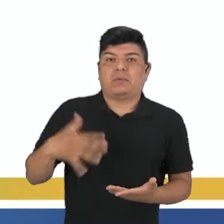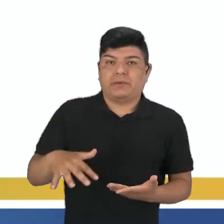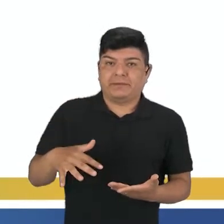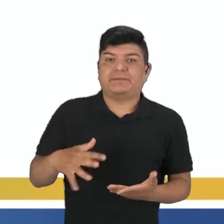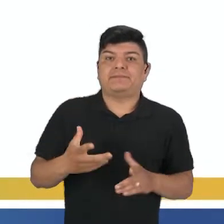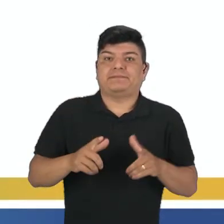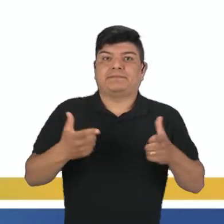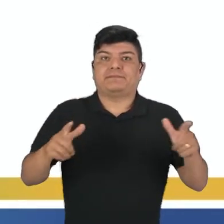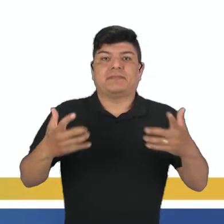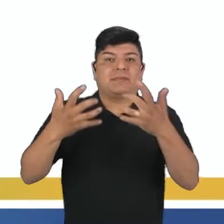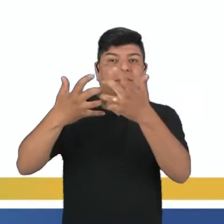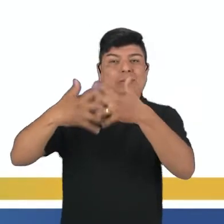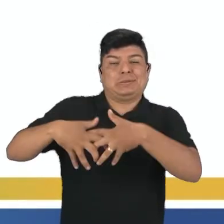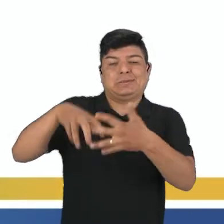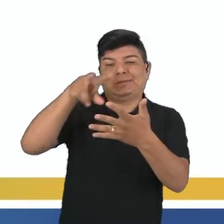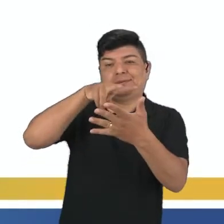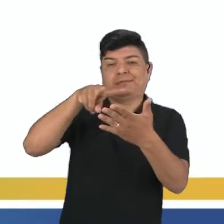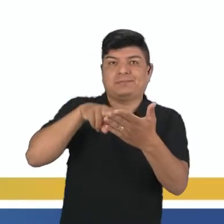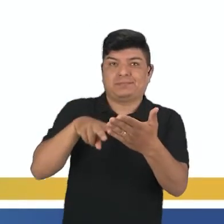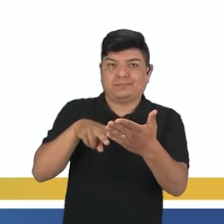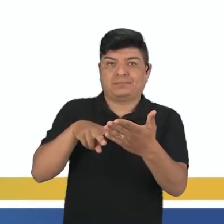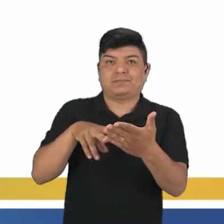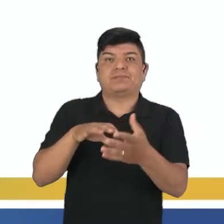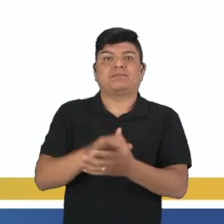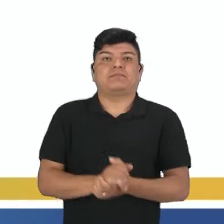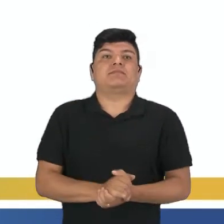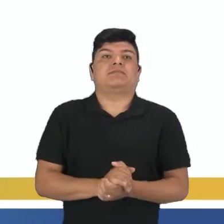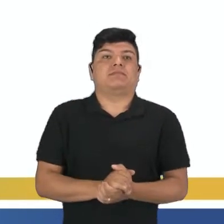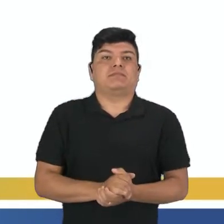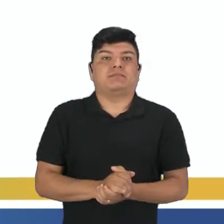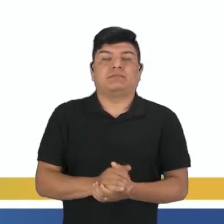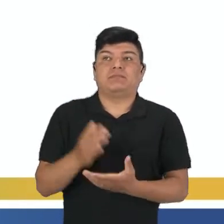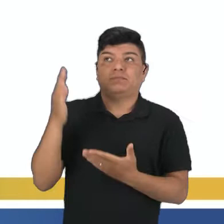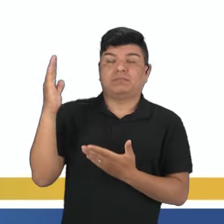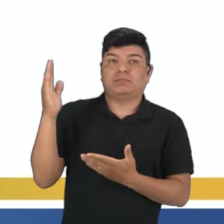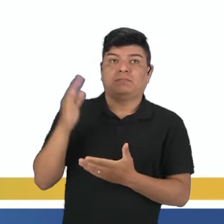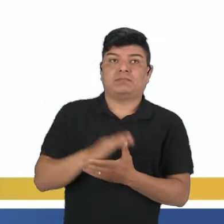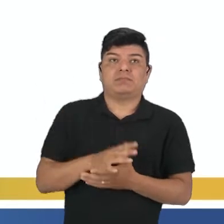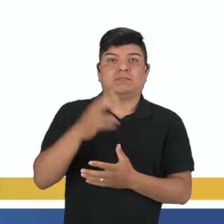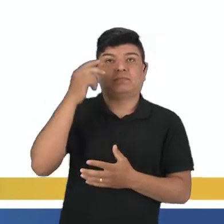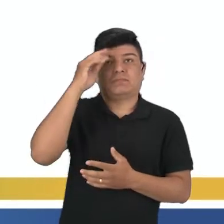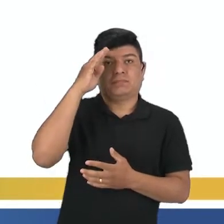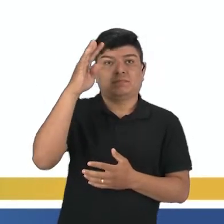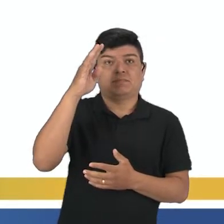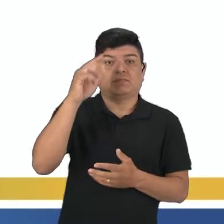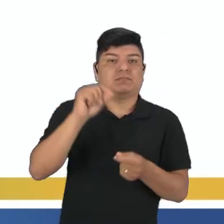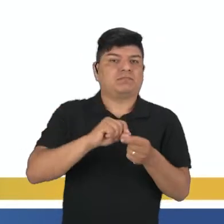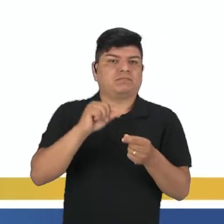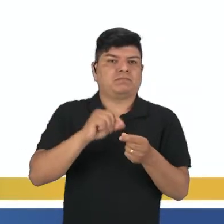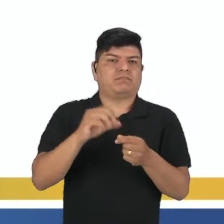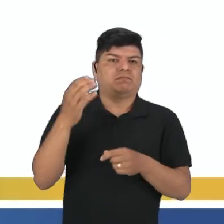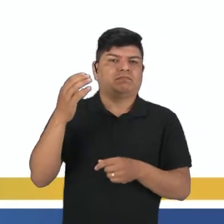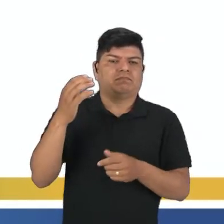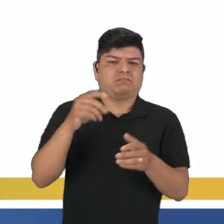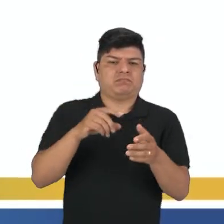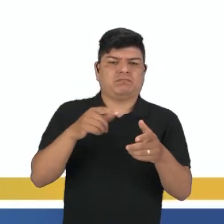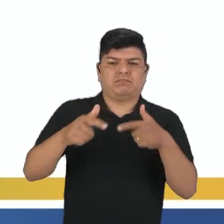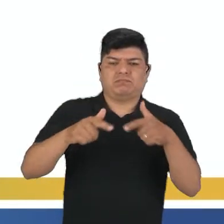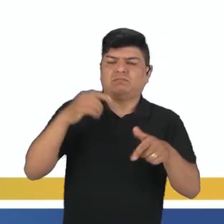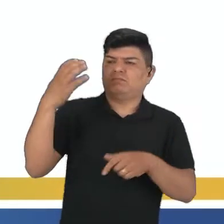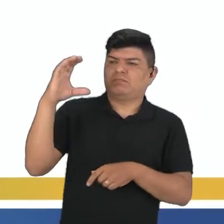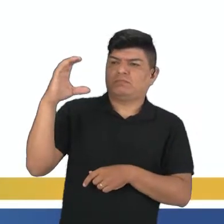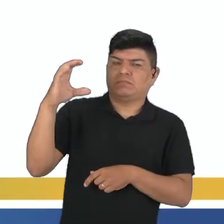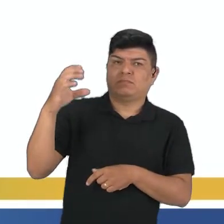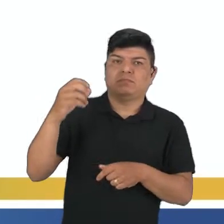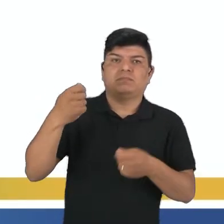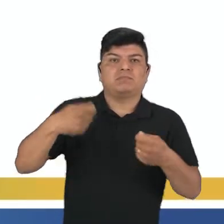grande, que é até complicado de ler esse número. Então, nesse caso aí, você já imaginou você está fazendo um trabalho científico,